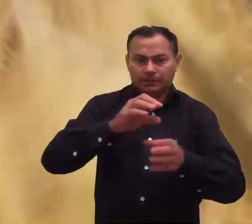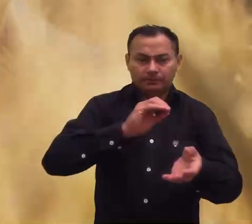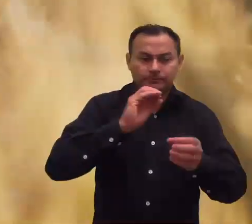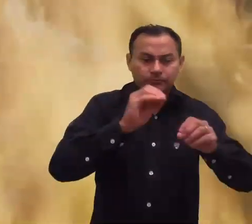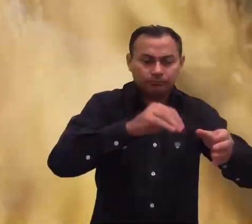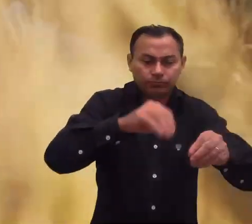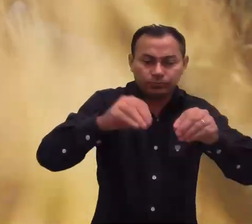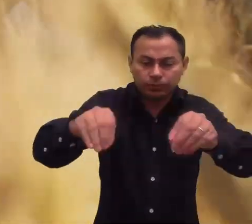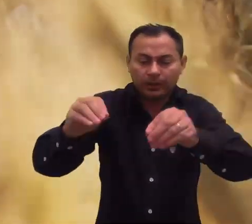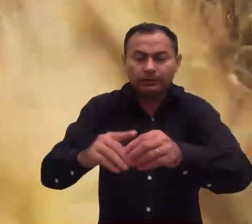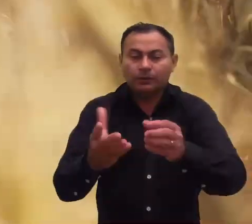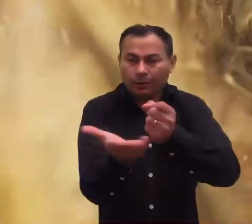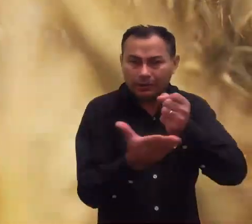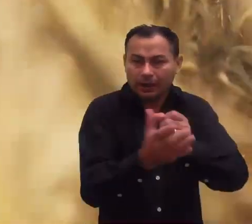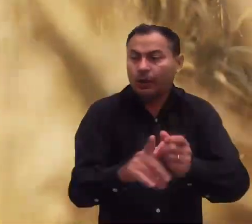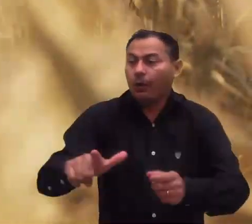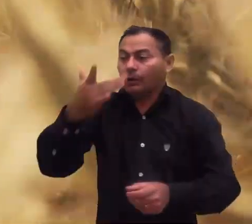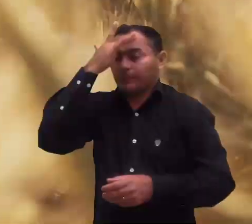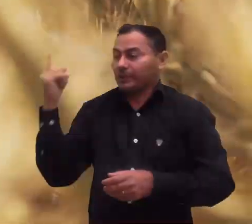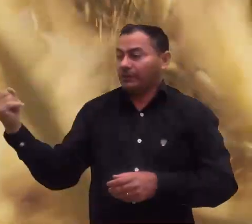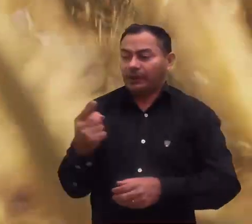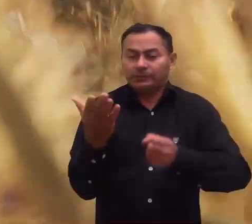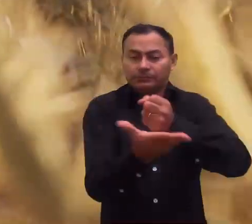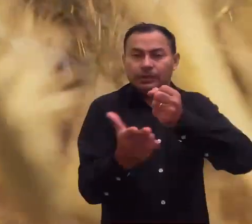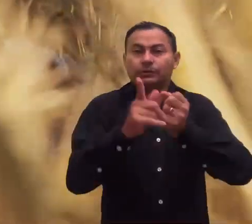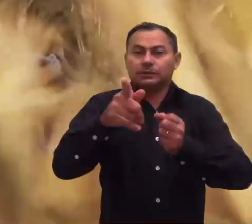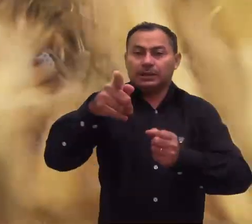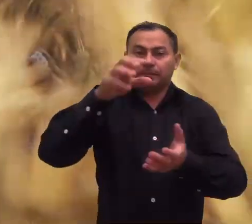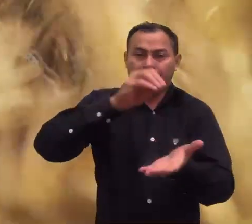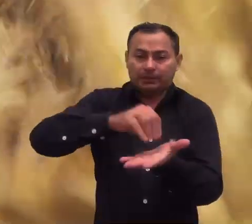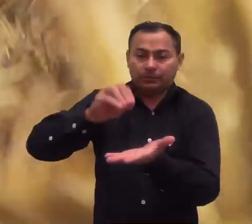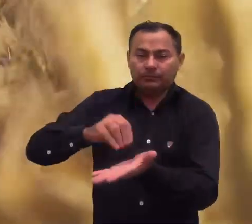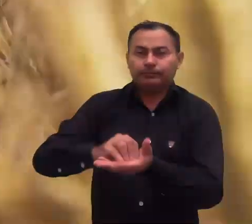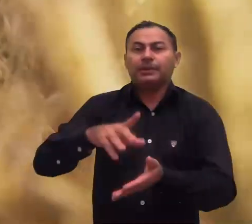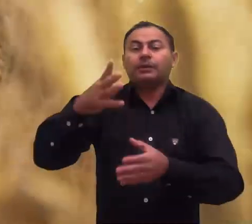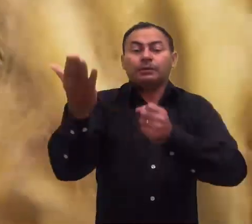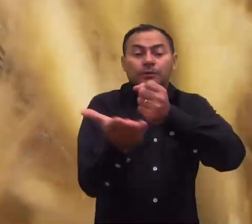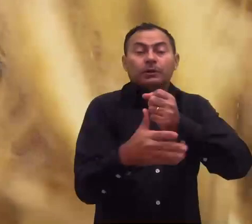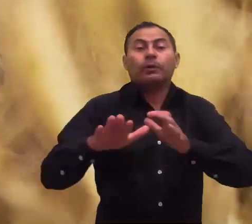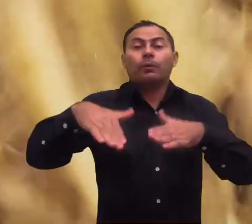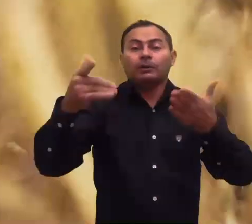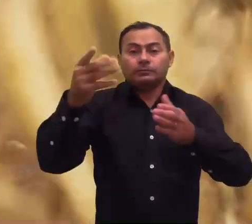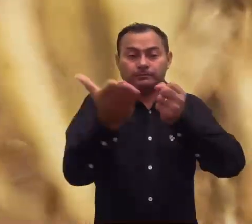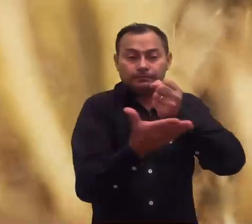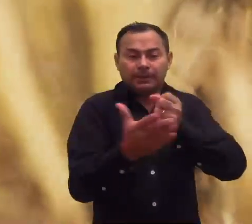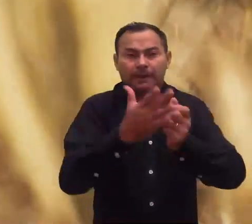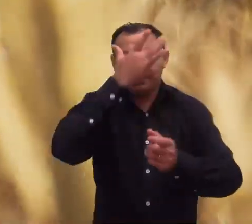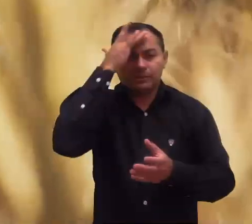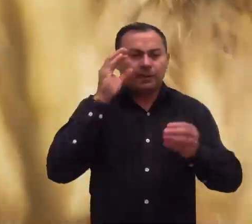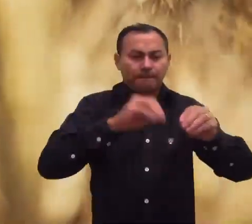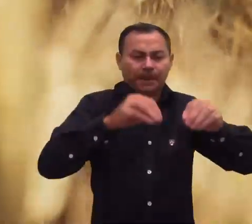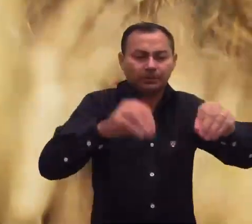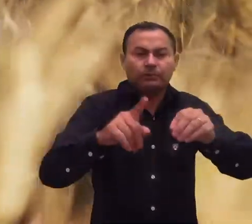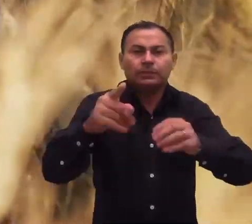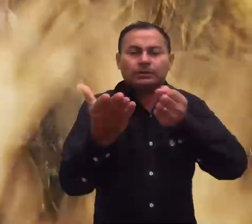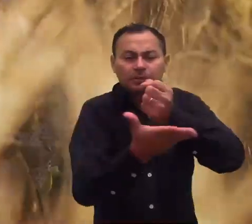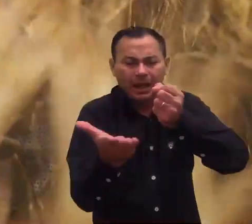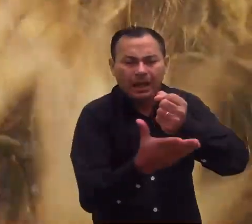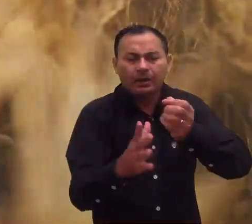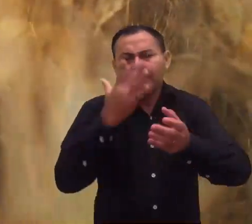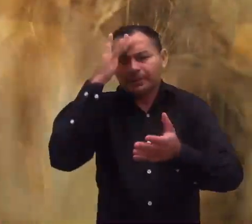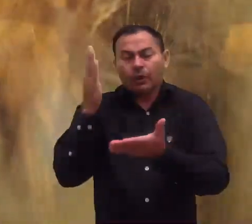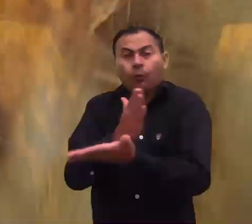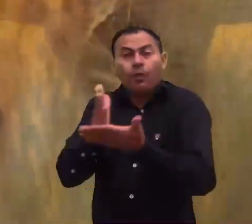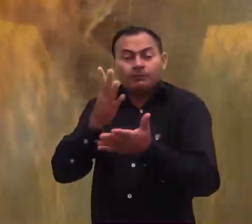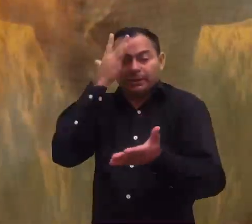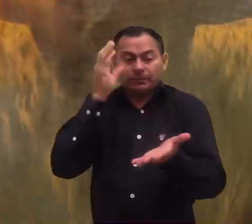Deus. Se você semear e não colher, outra pessoa vai fazer a colheita daquilo que você plantou. E quando você colher, lembre-se que alguém semeou o que